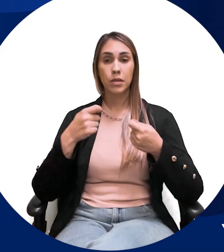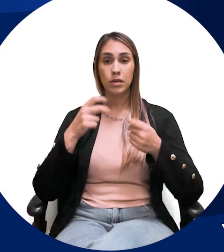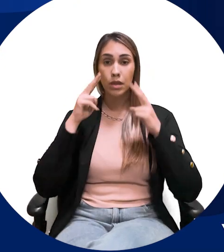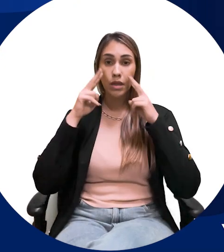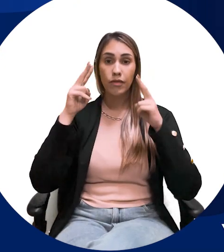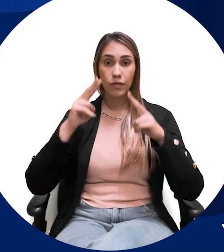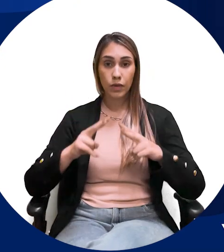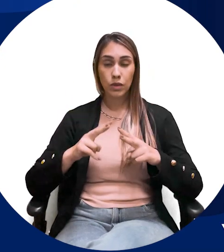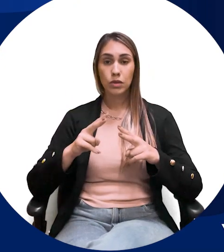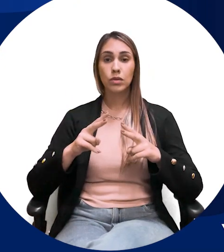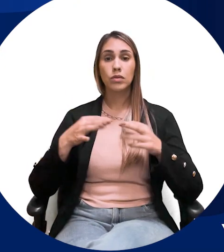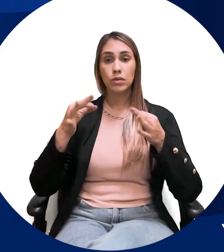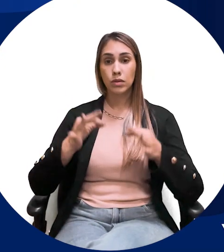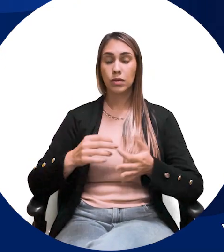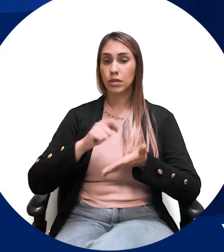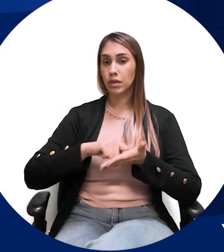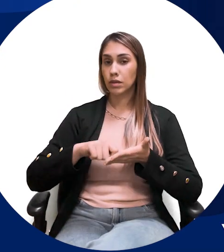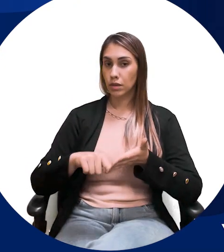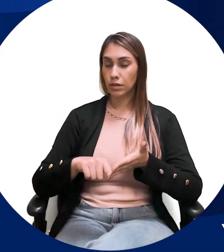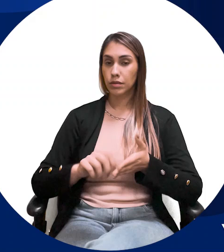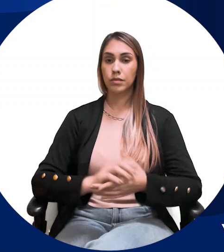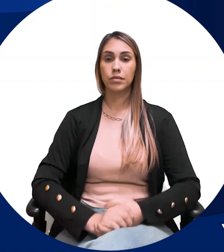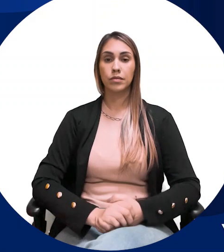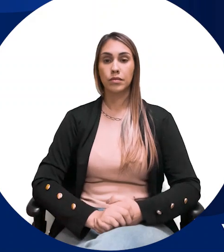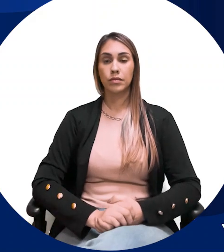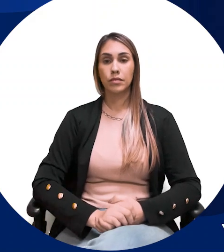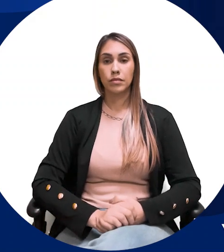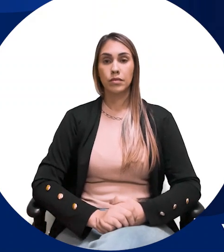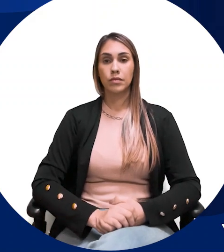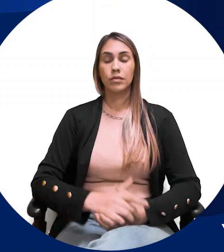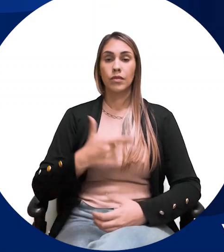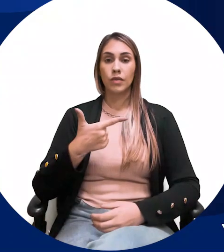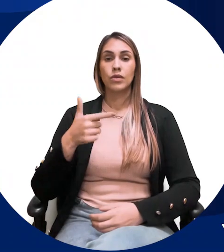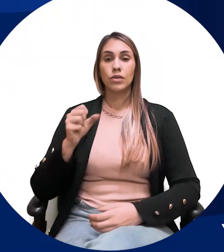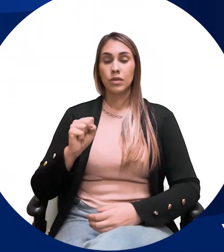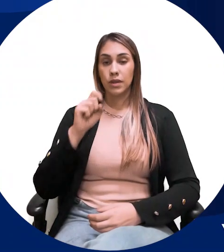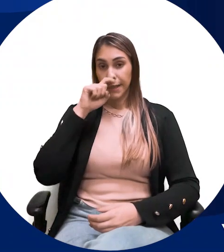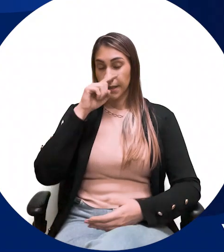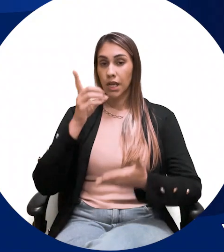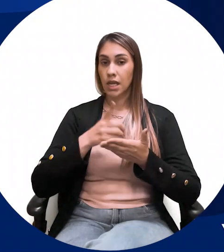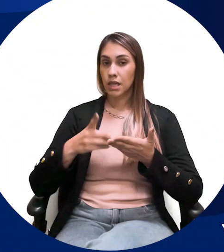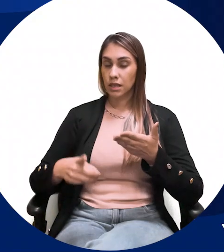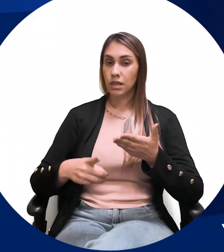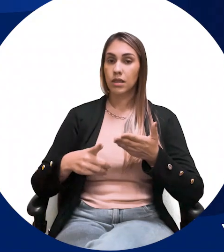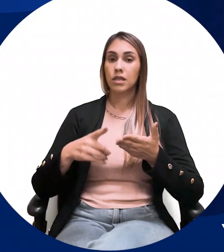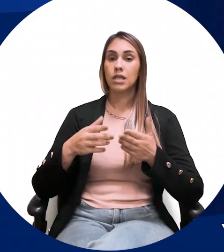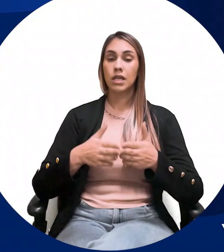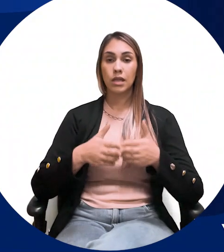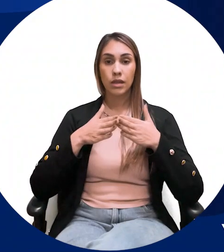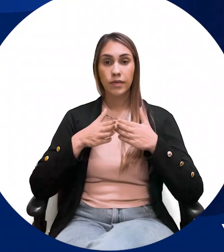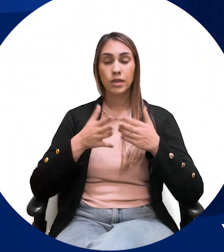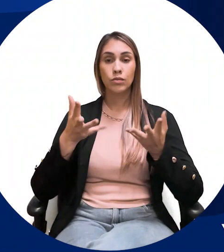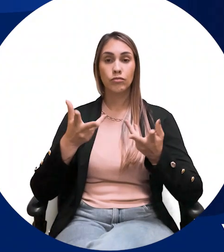profissional, deverá ser conferido e assinado pelo servidor e pela chefia imediata. 28. Declaração de